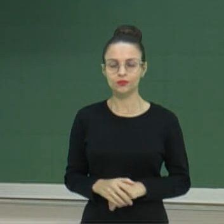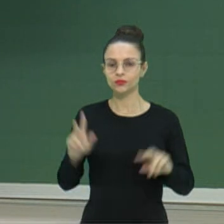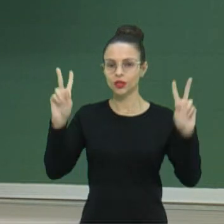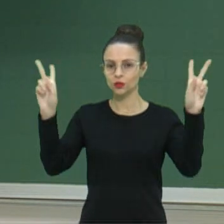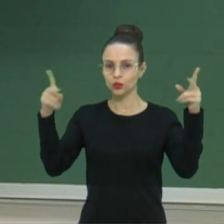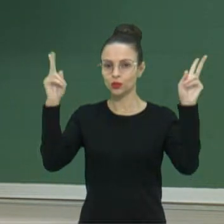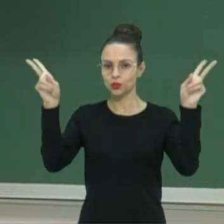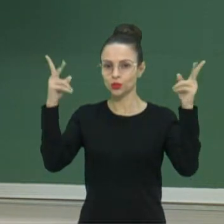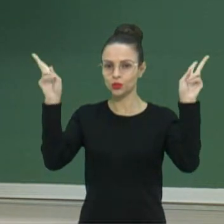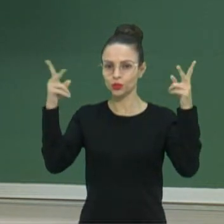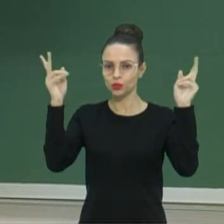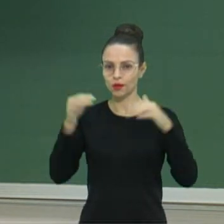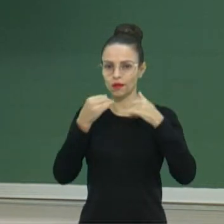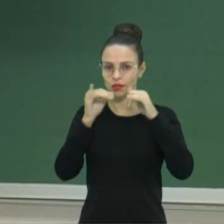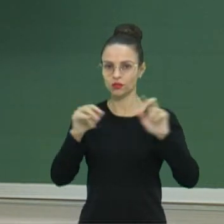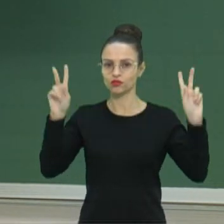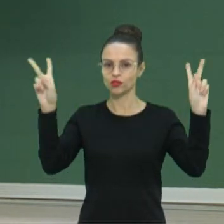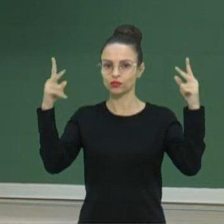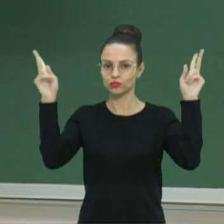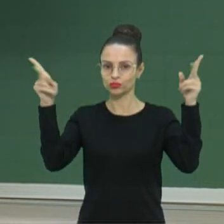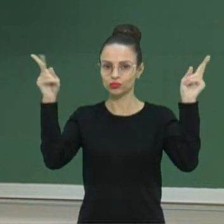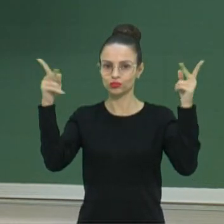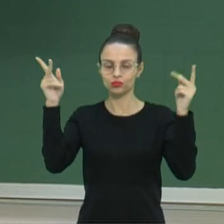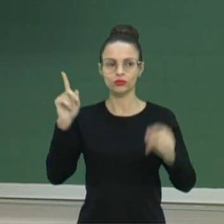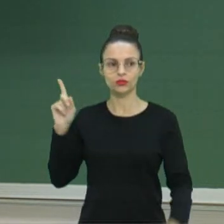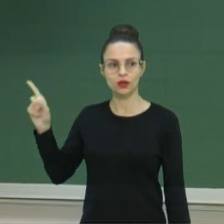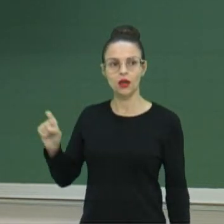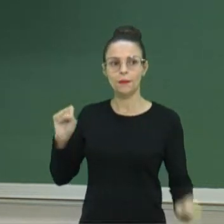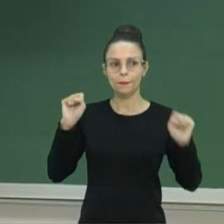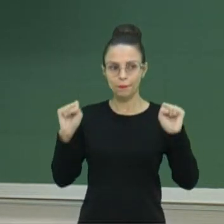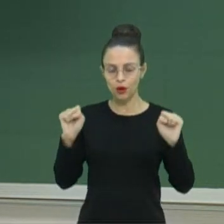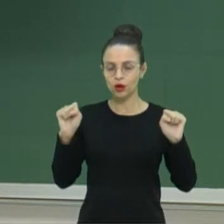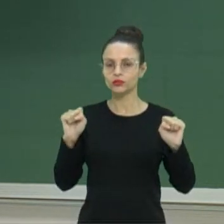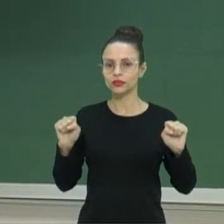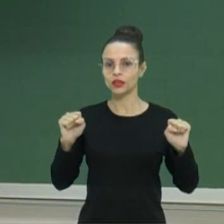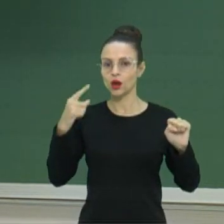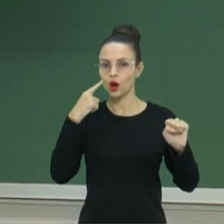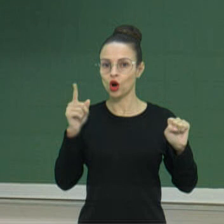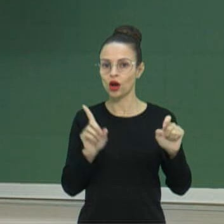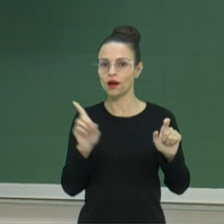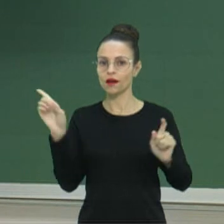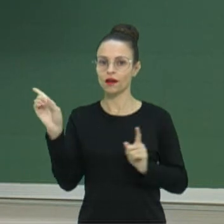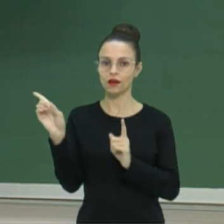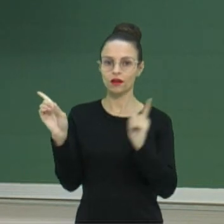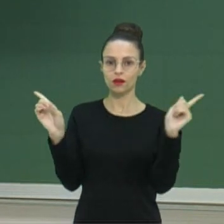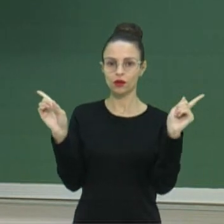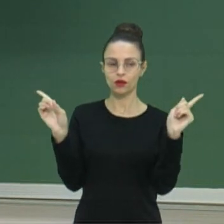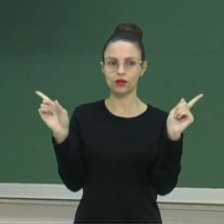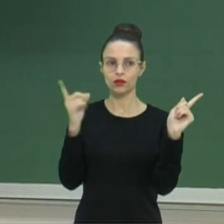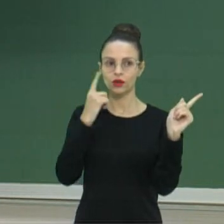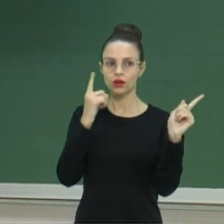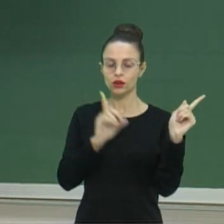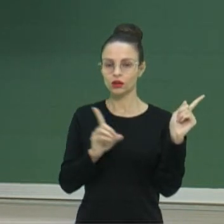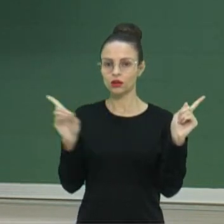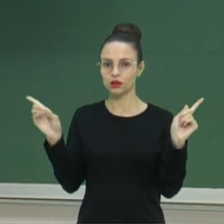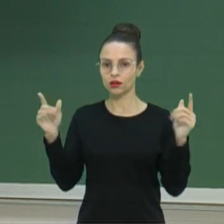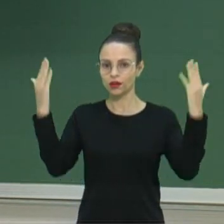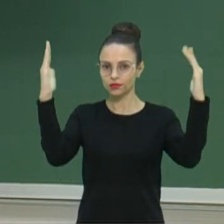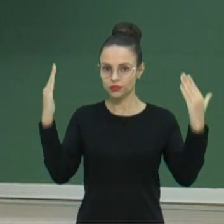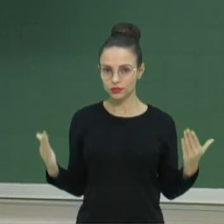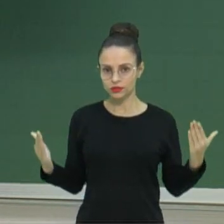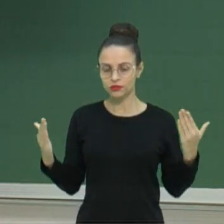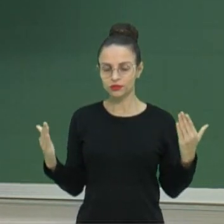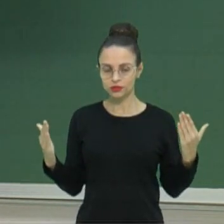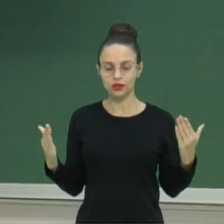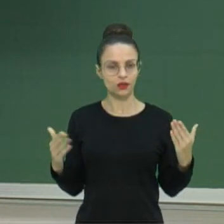energia eólica, certo? Essa energia eólica, ela pode ser utilizada, veja as setas, né? Como está organizada aqui, ó. Se você analisar as setas,